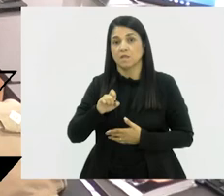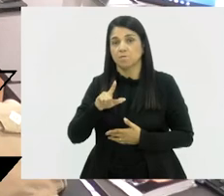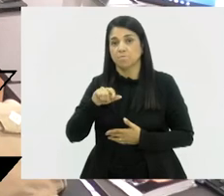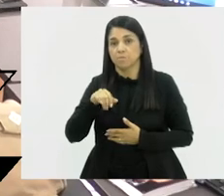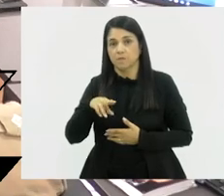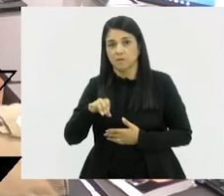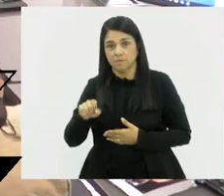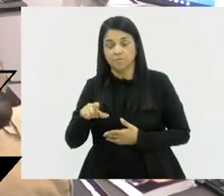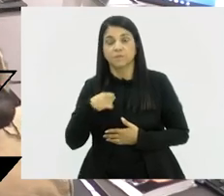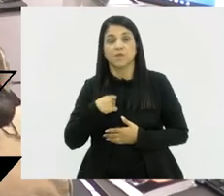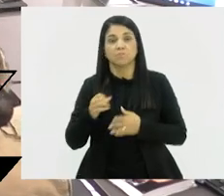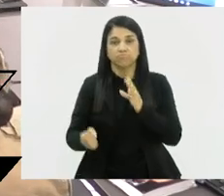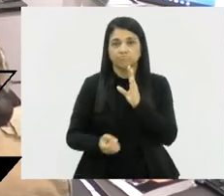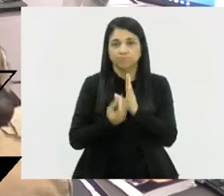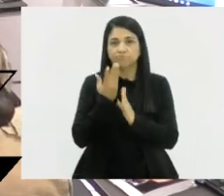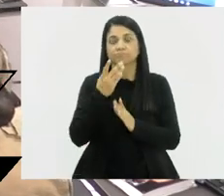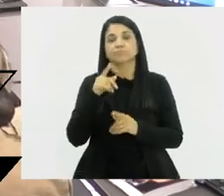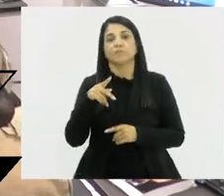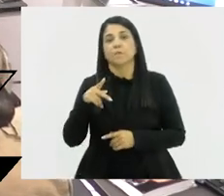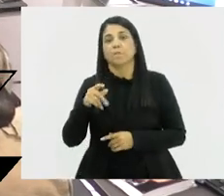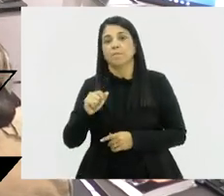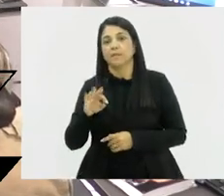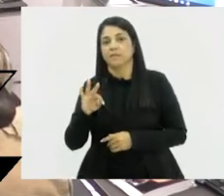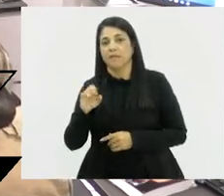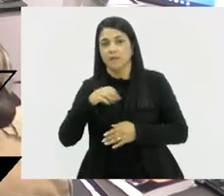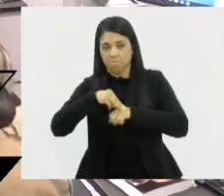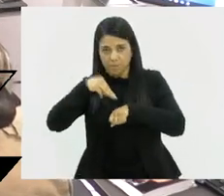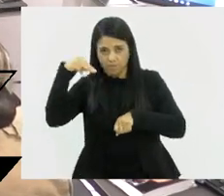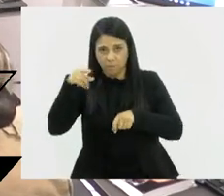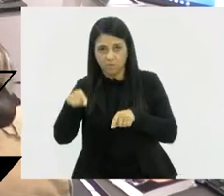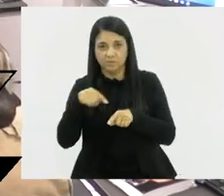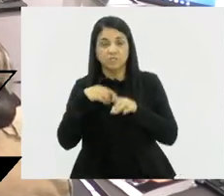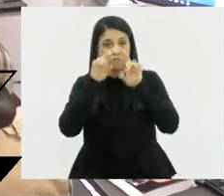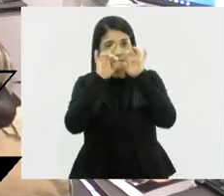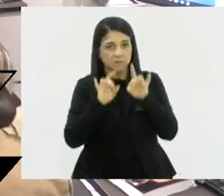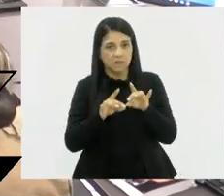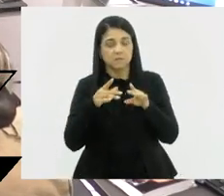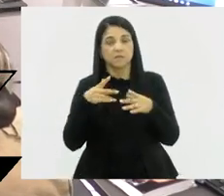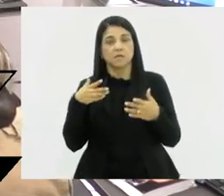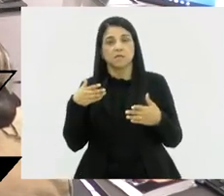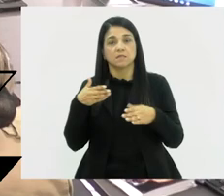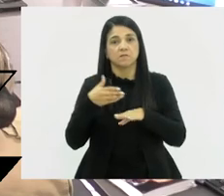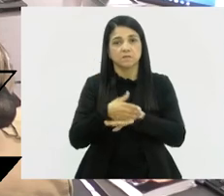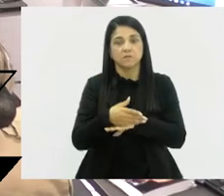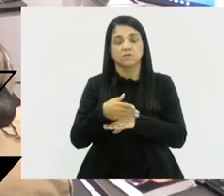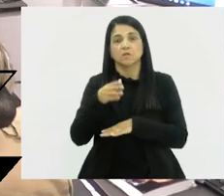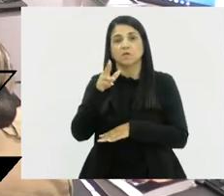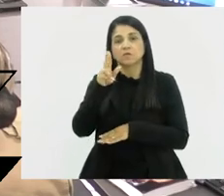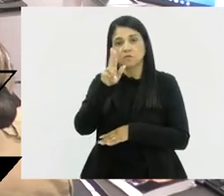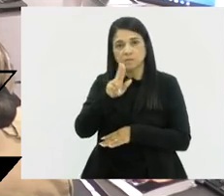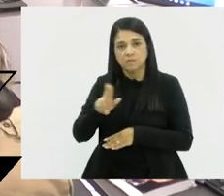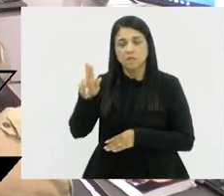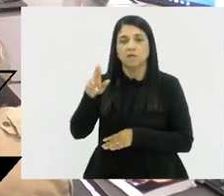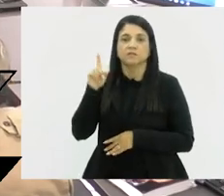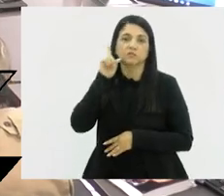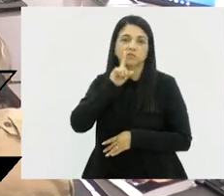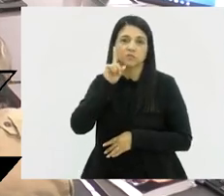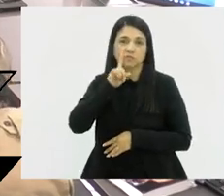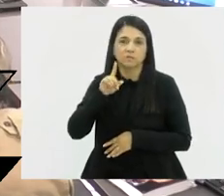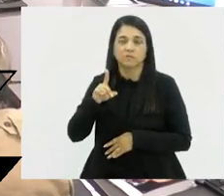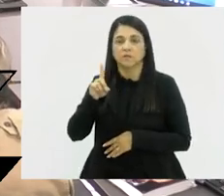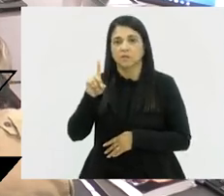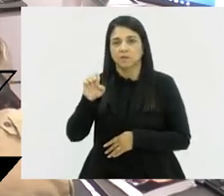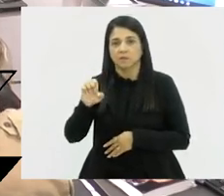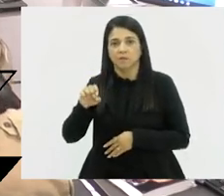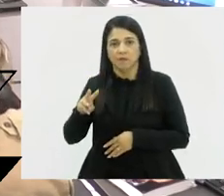fundadora do programa Alice Metodologia Patai, especialista em intervenção pela Universidade de Denver, dos Estados Unidos, intervenção com